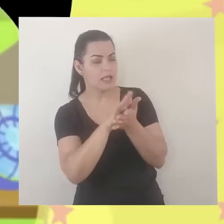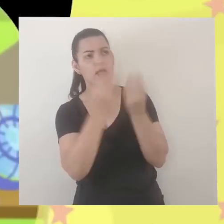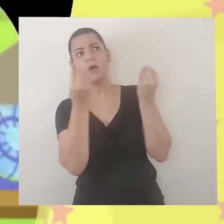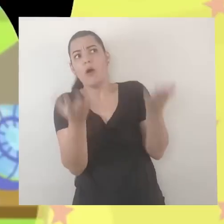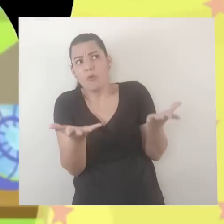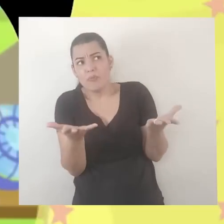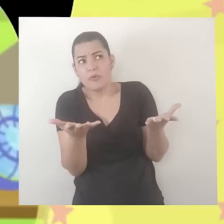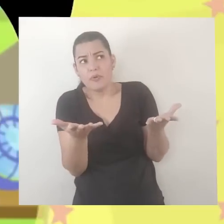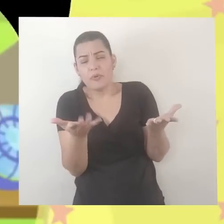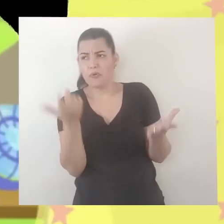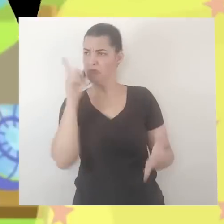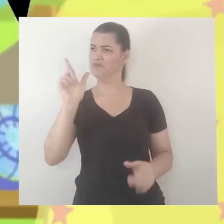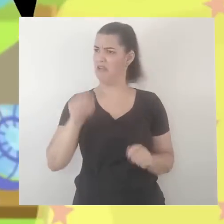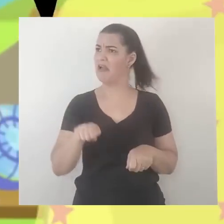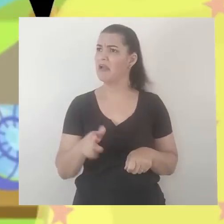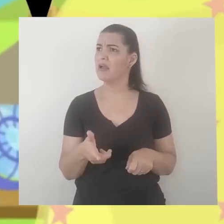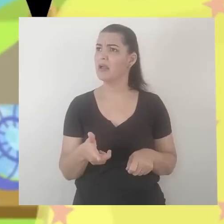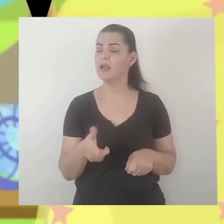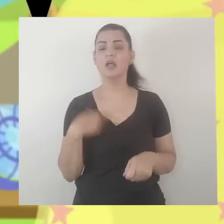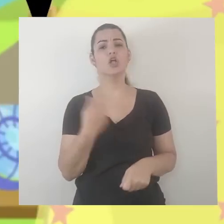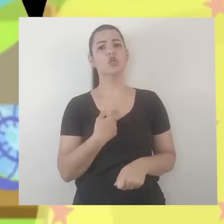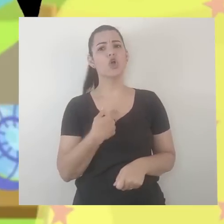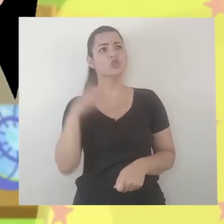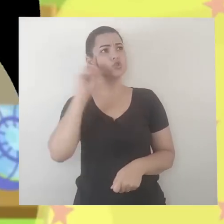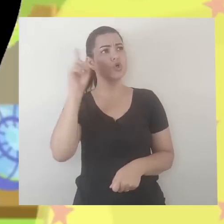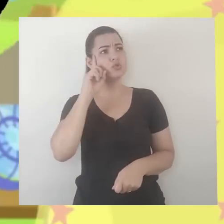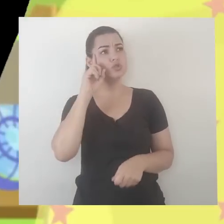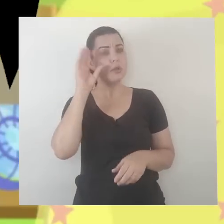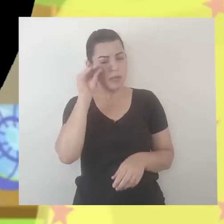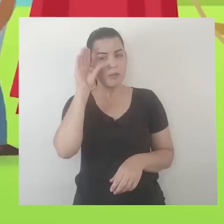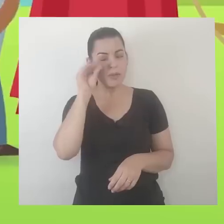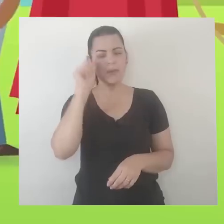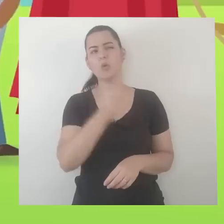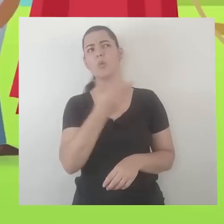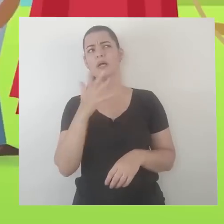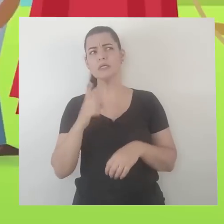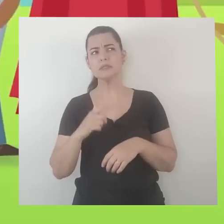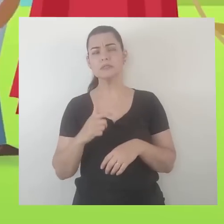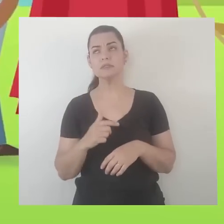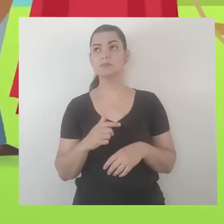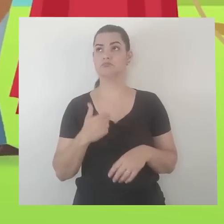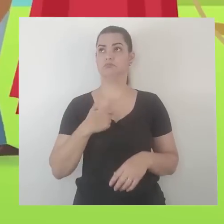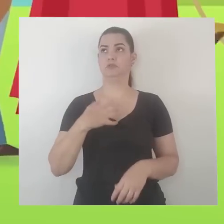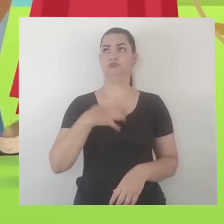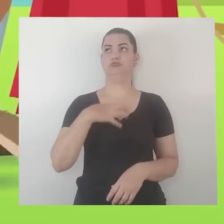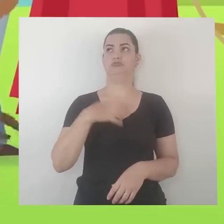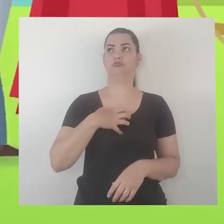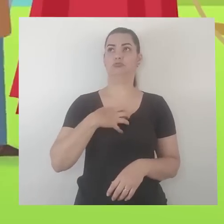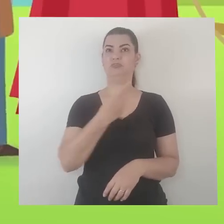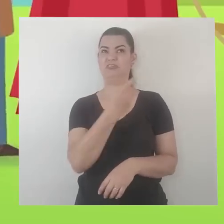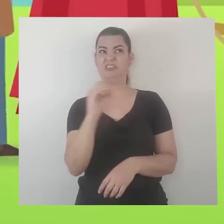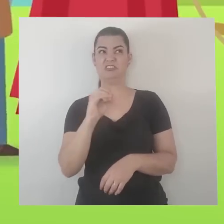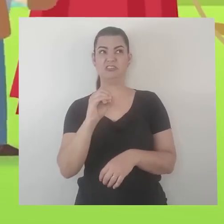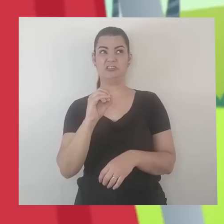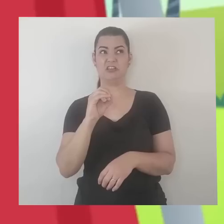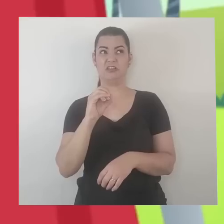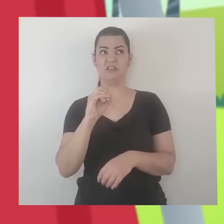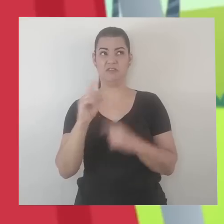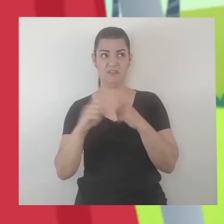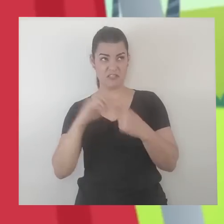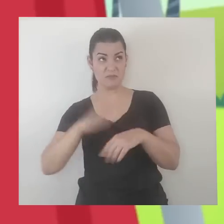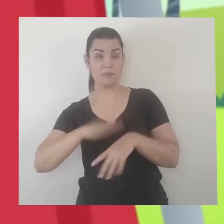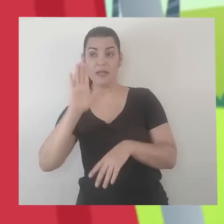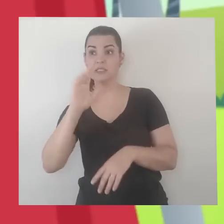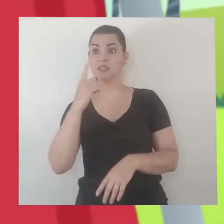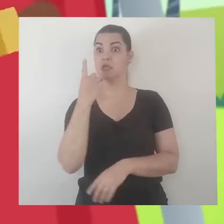pra ficar sem piscar? Quantas vezes piscamos os olhos por dia? Deve ser mais de 100 vezes! Umas 1000!